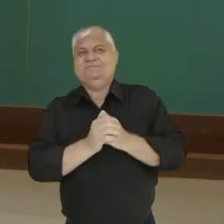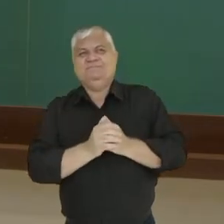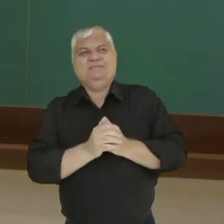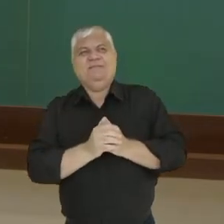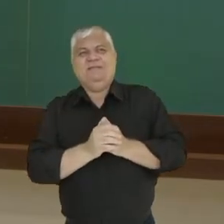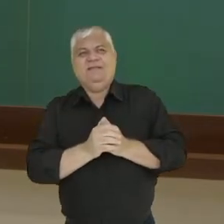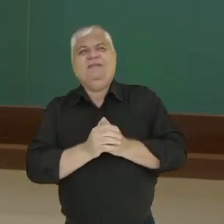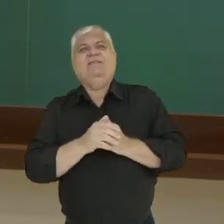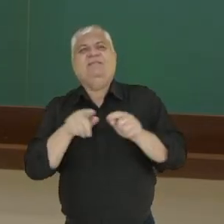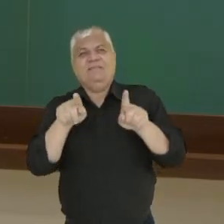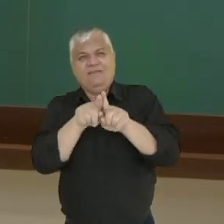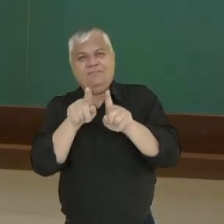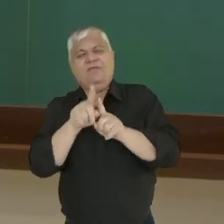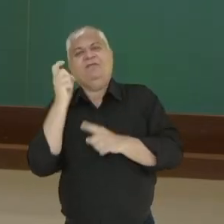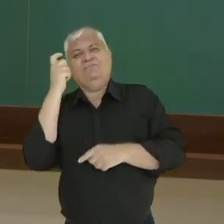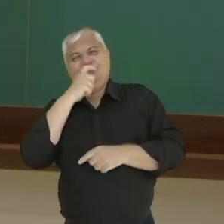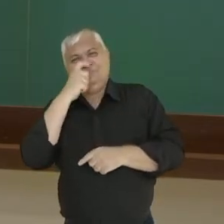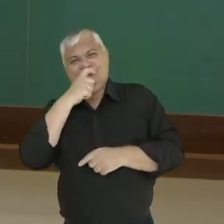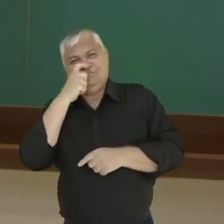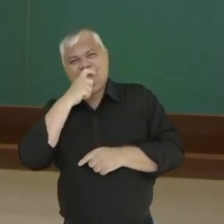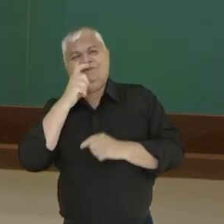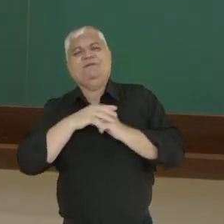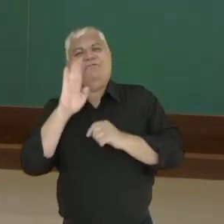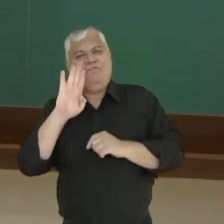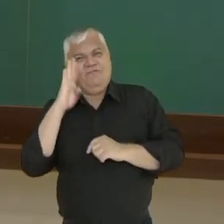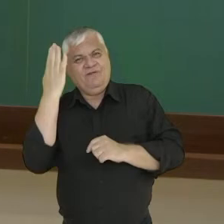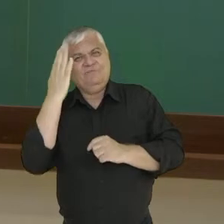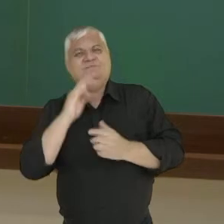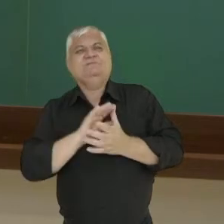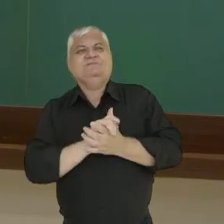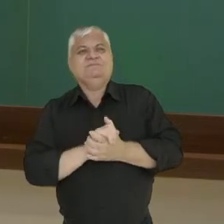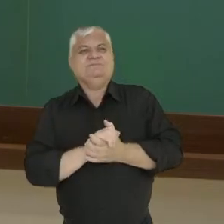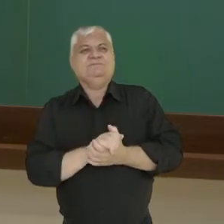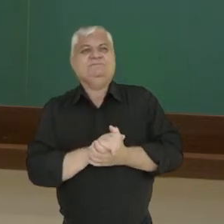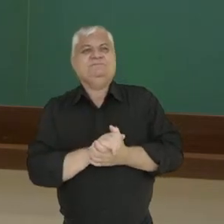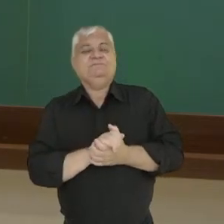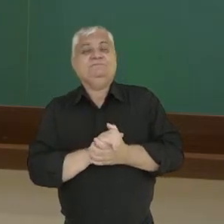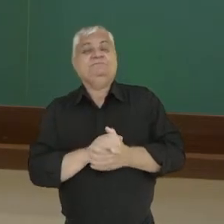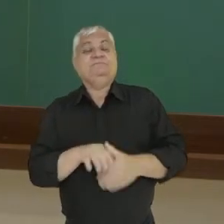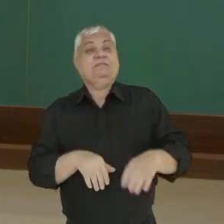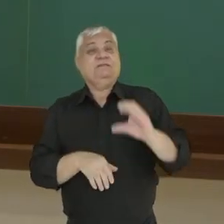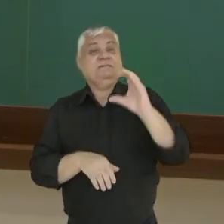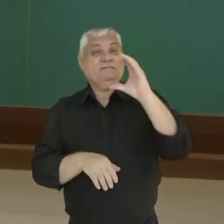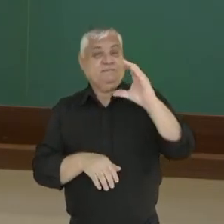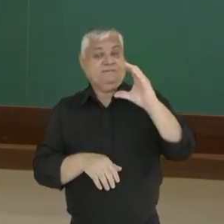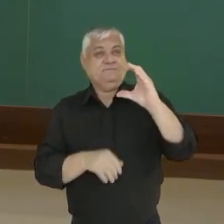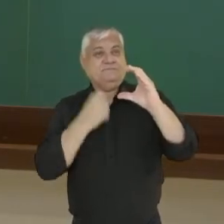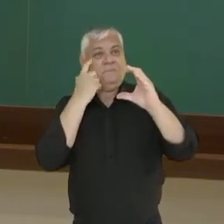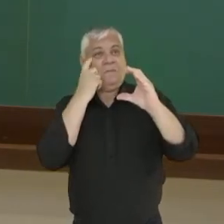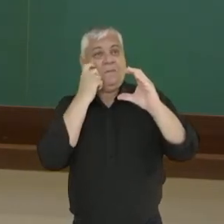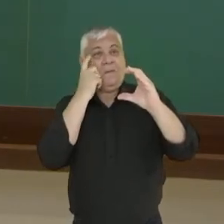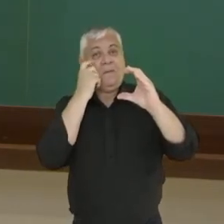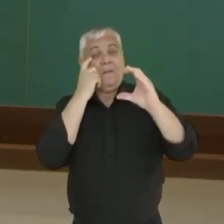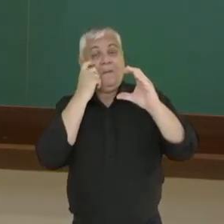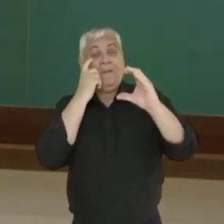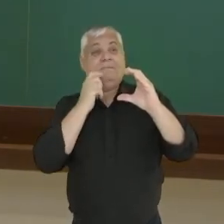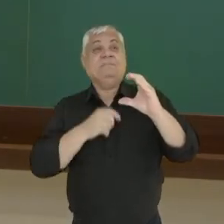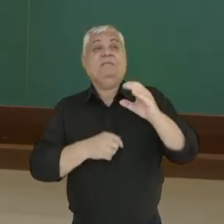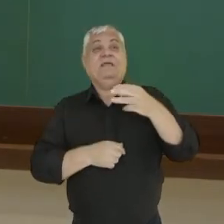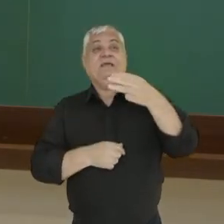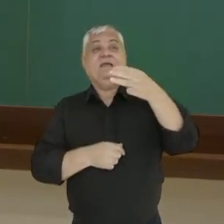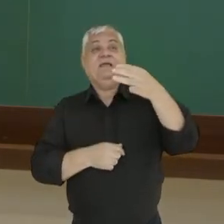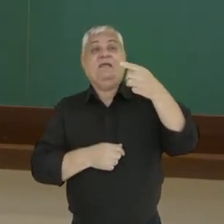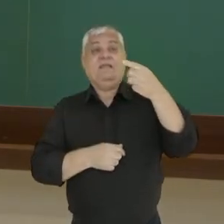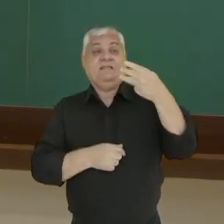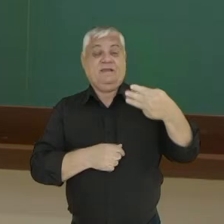Essa alternativa também, essa afirmativa, aliás, também é falsa. Letra C. Logaritmo de 3